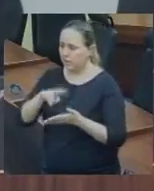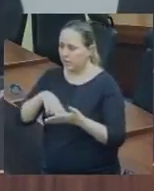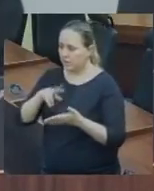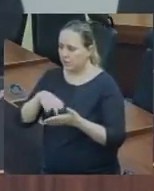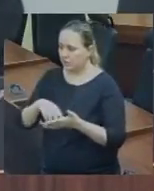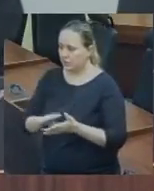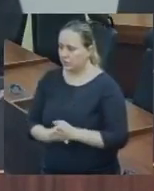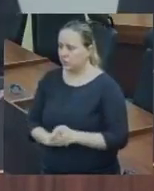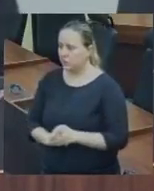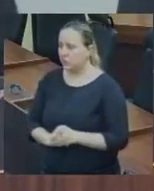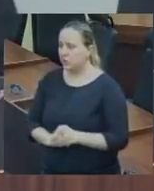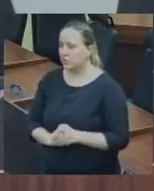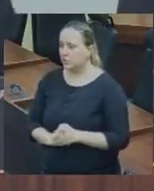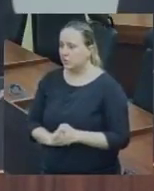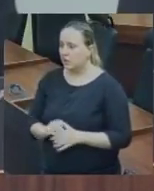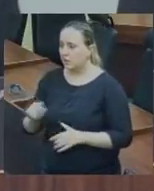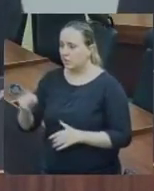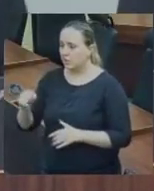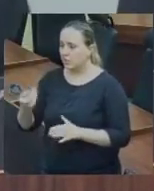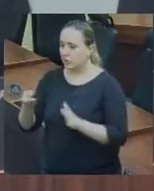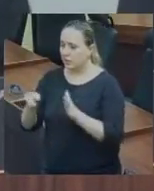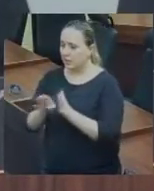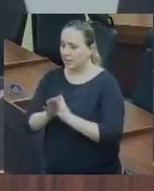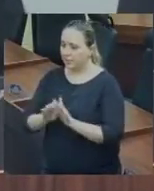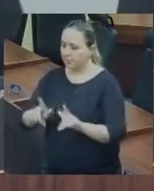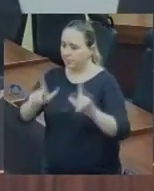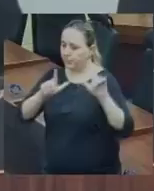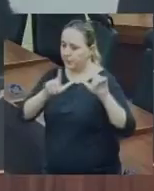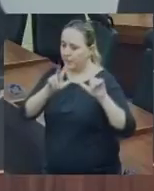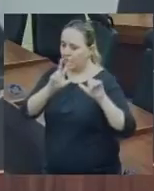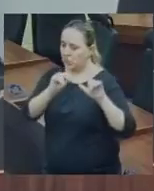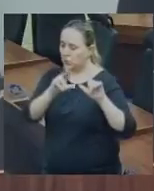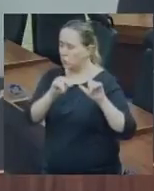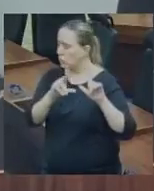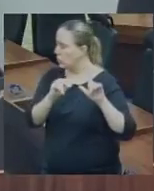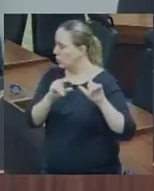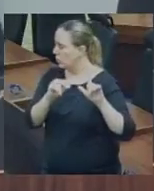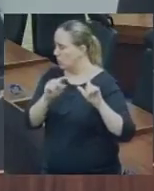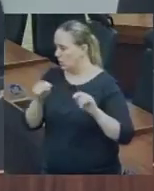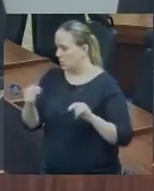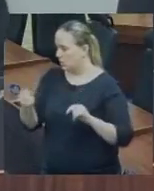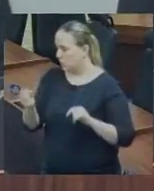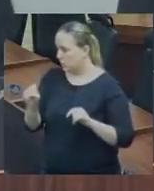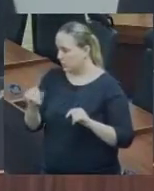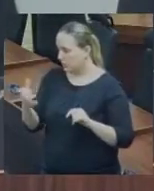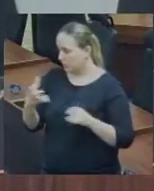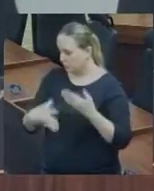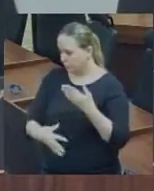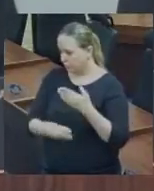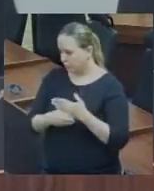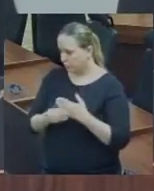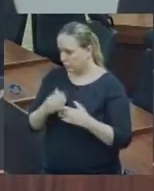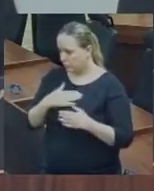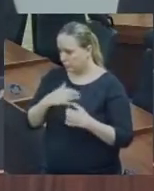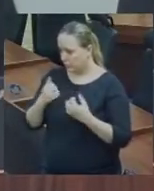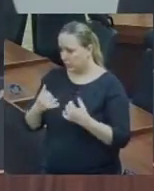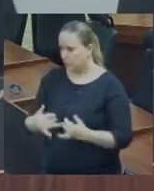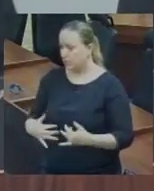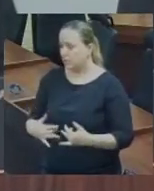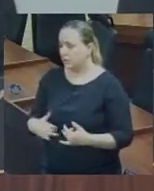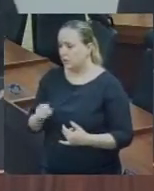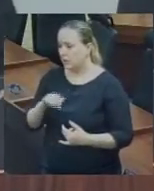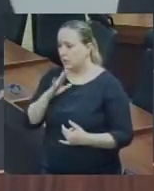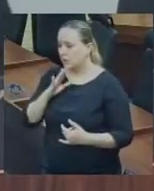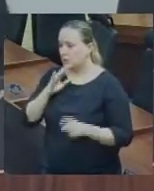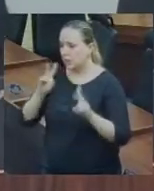quando chegar naquele azul é depois se alguém quiser complementar é que tenha mais familiaridade com o